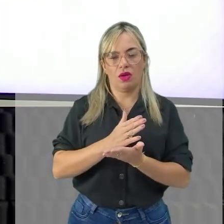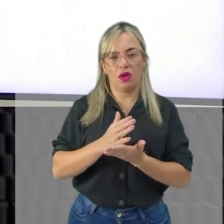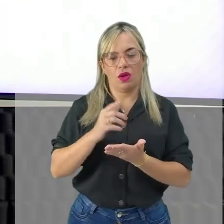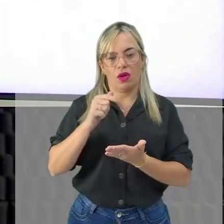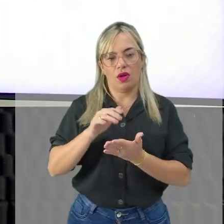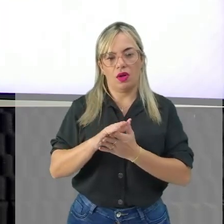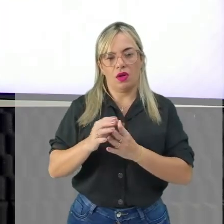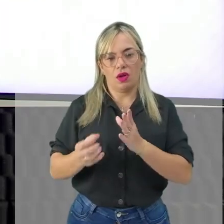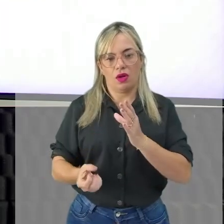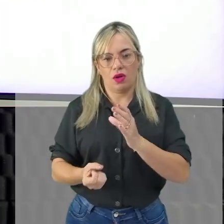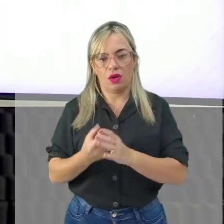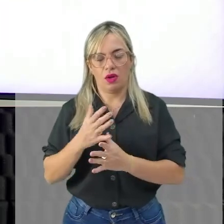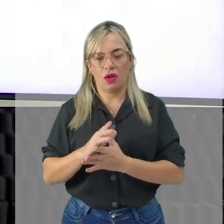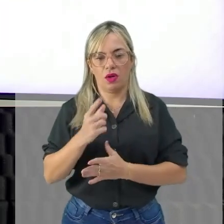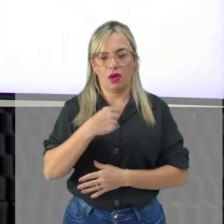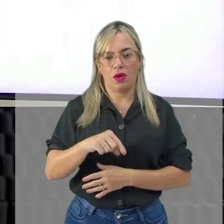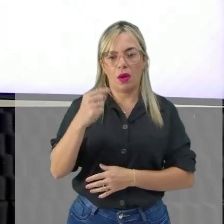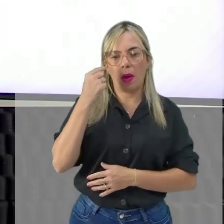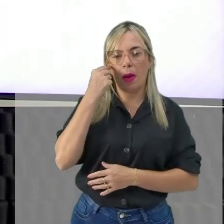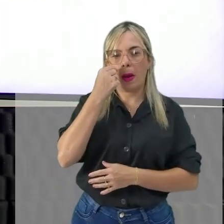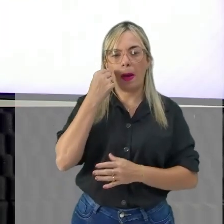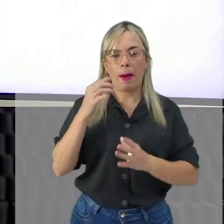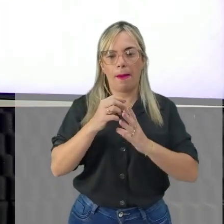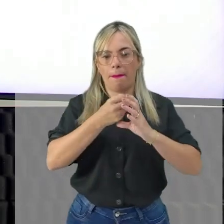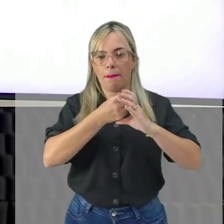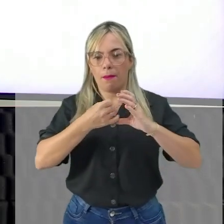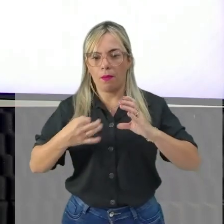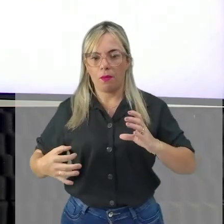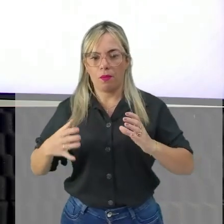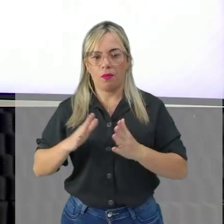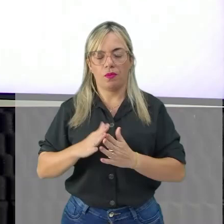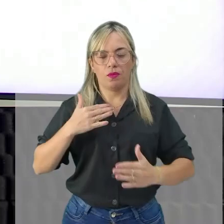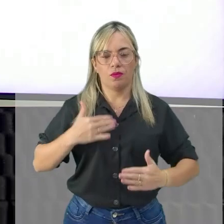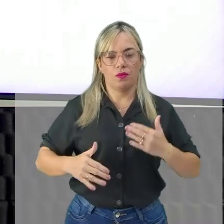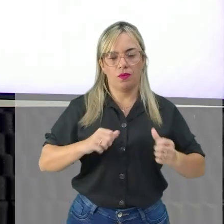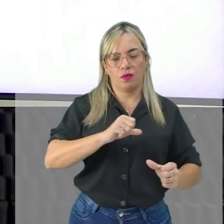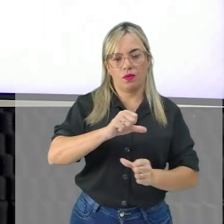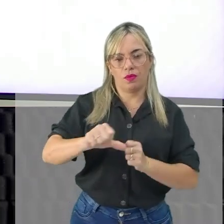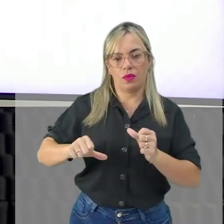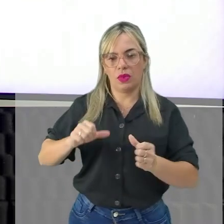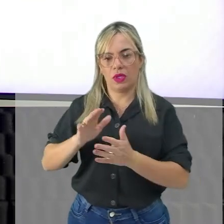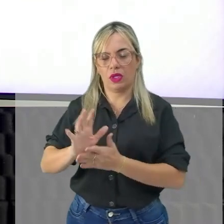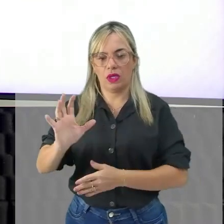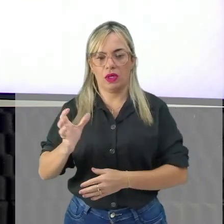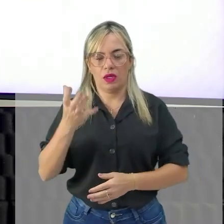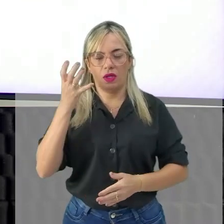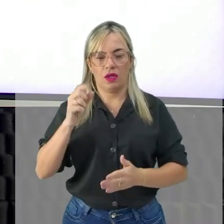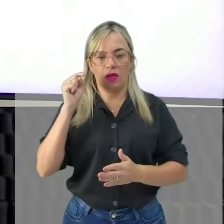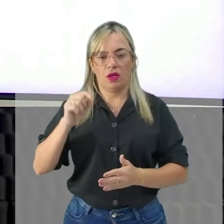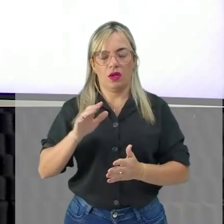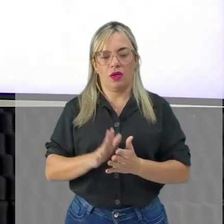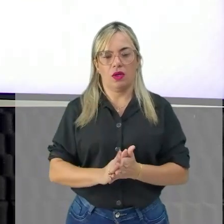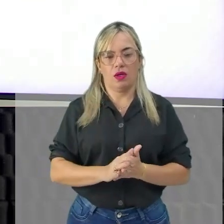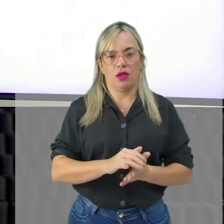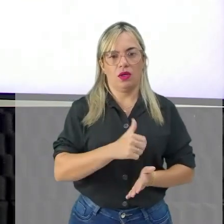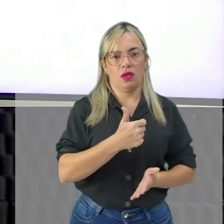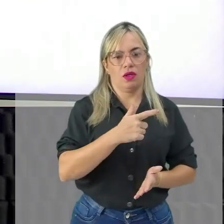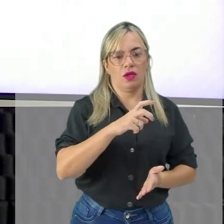tá? A afirmativa 2, aparecimento de acne é característico da puberdade e ocorre entre 15 e 16